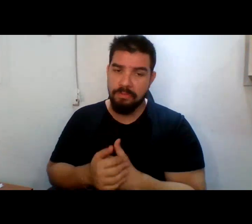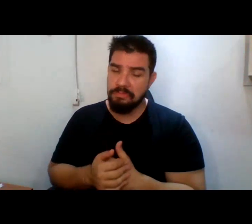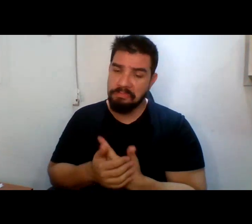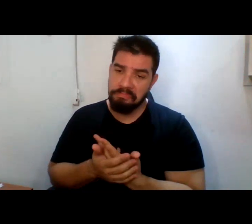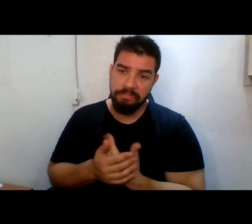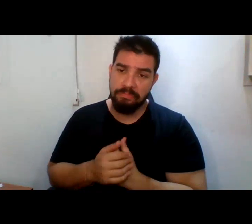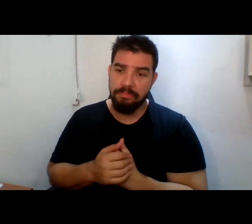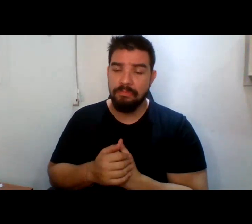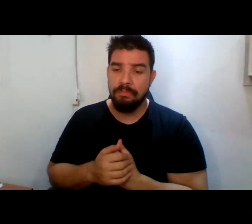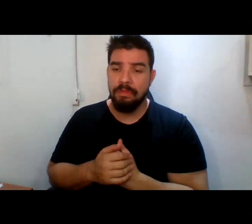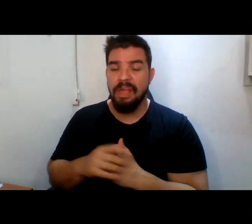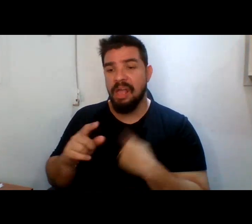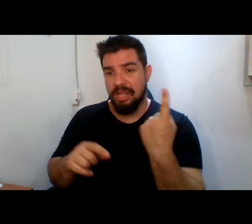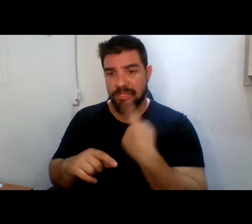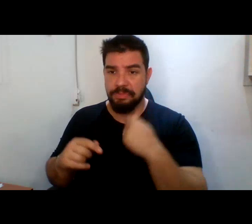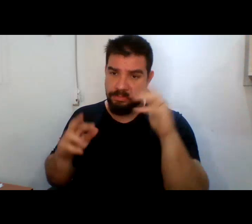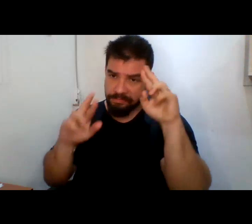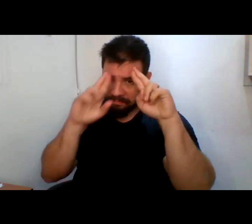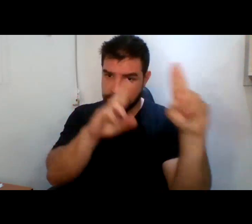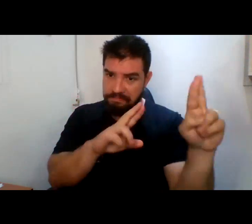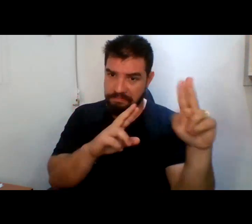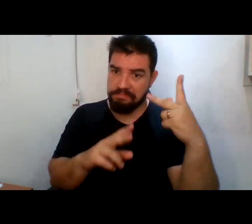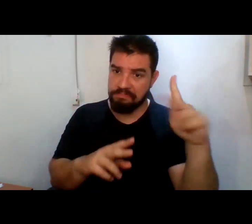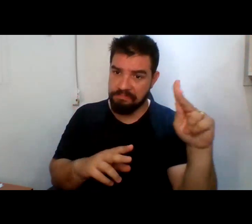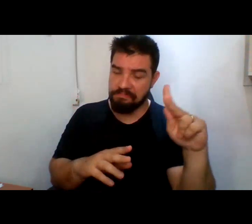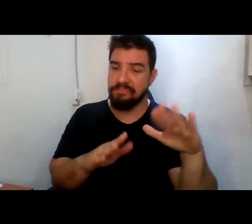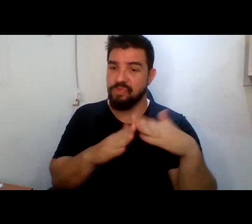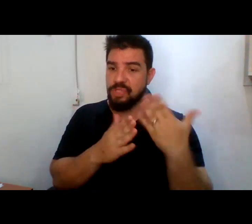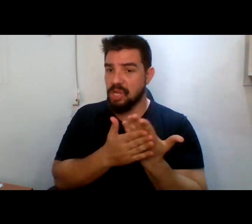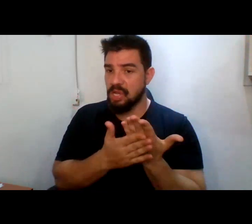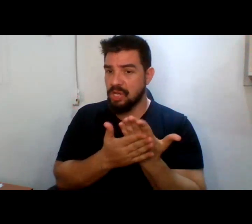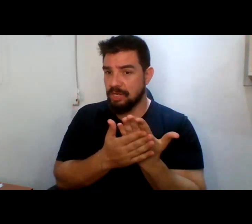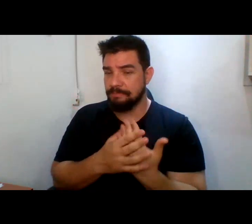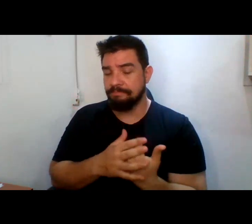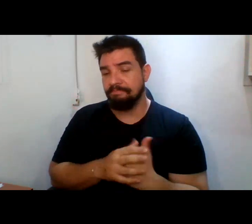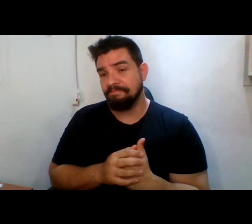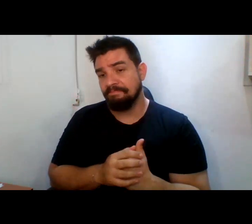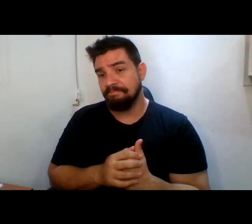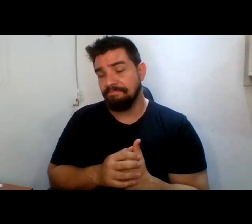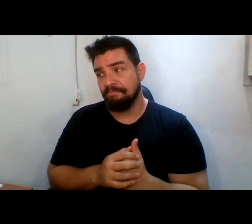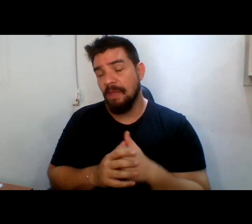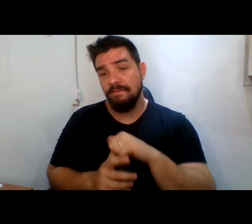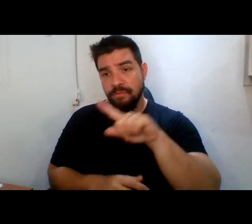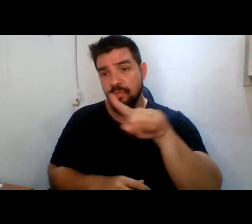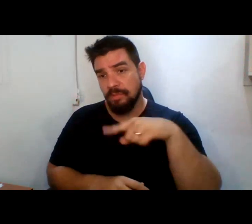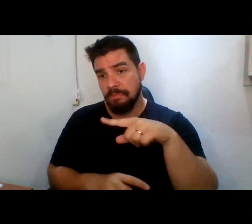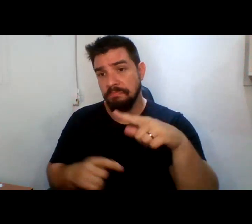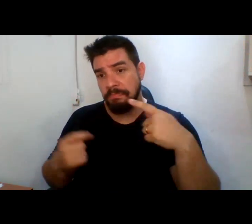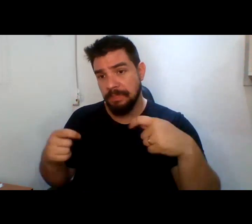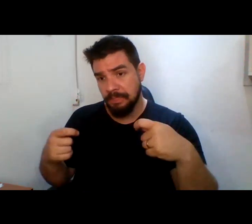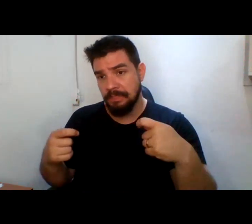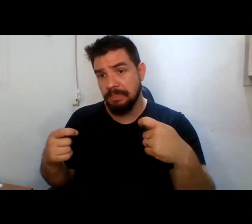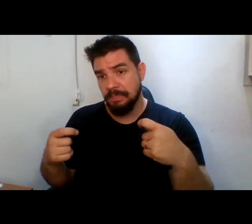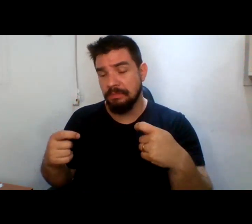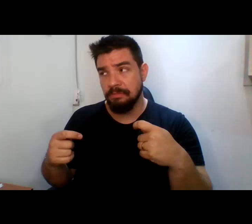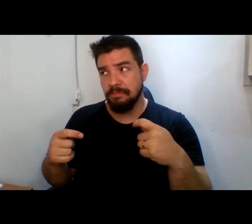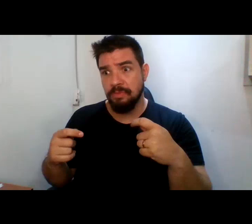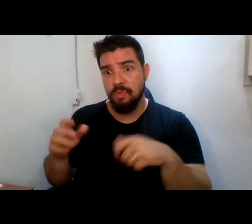a gente precisa entender qual é a questão da escola, né? Vocês terão que fazer, em algum momento do